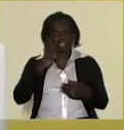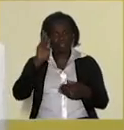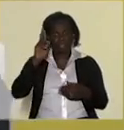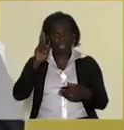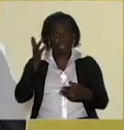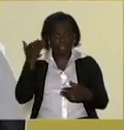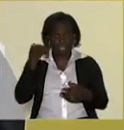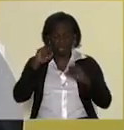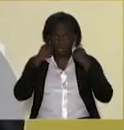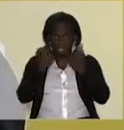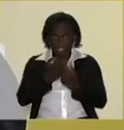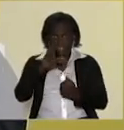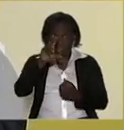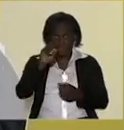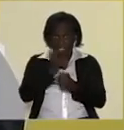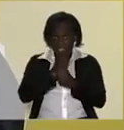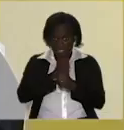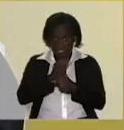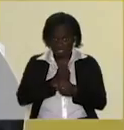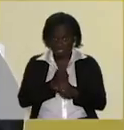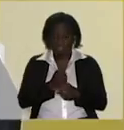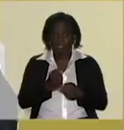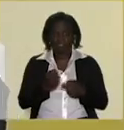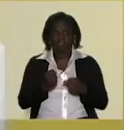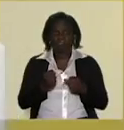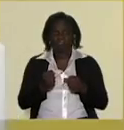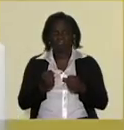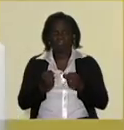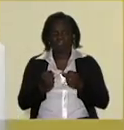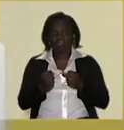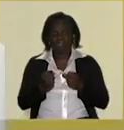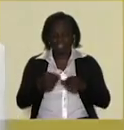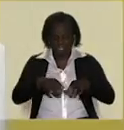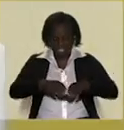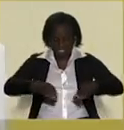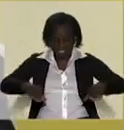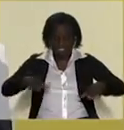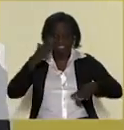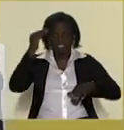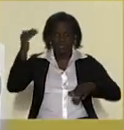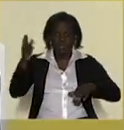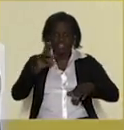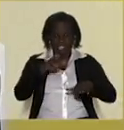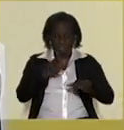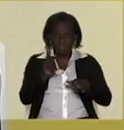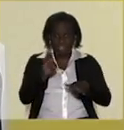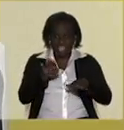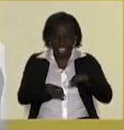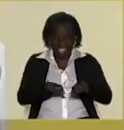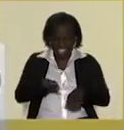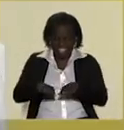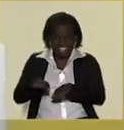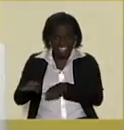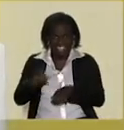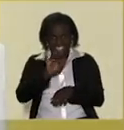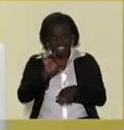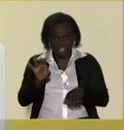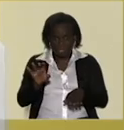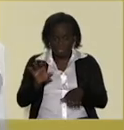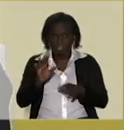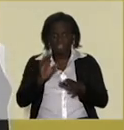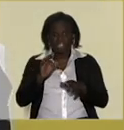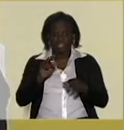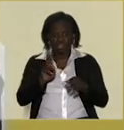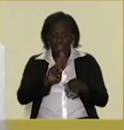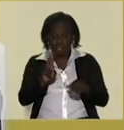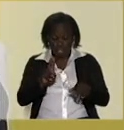fui o responsável quando o Maracanã completou 50 anos, pela Calçada da Fama. Eu lembro. Você acredita que até